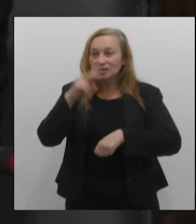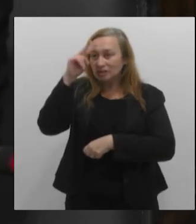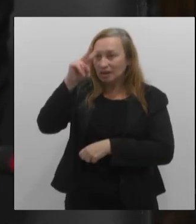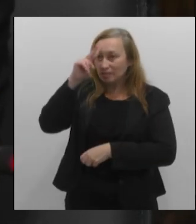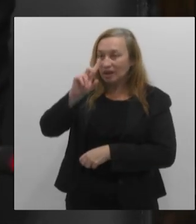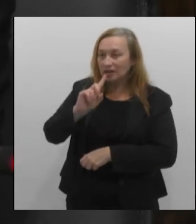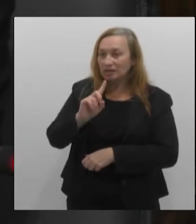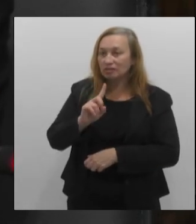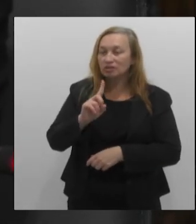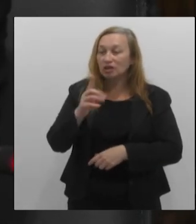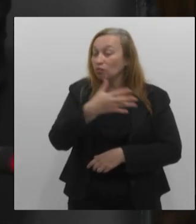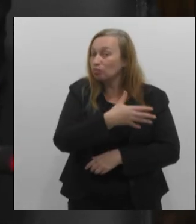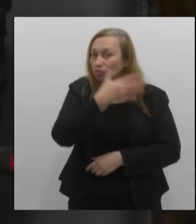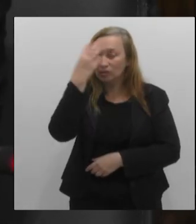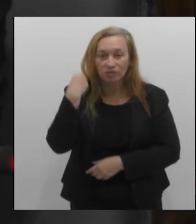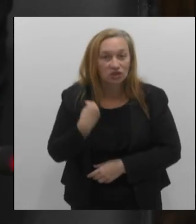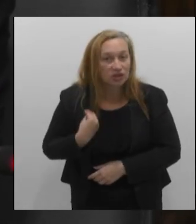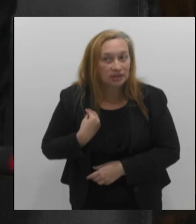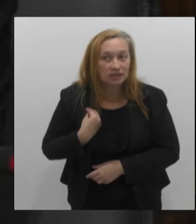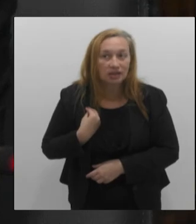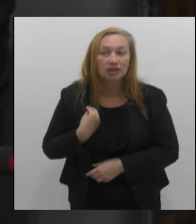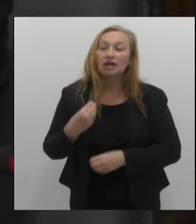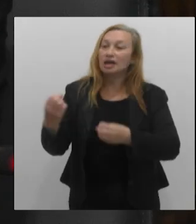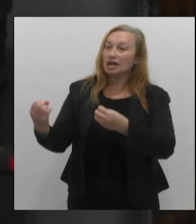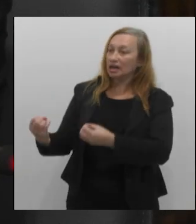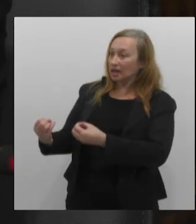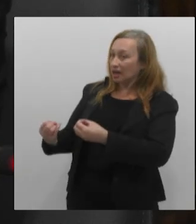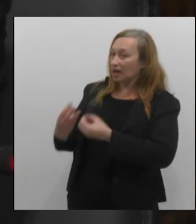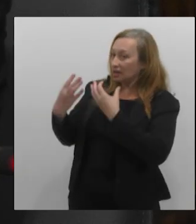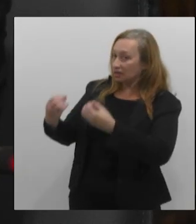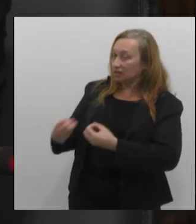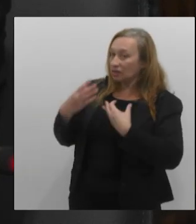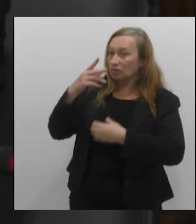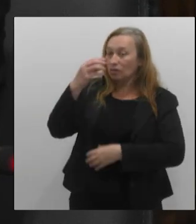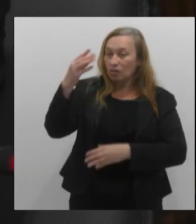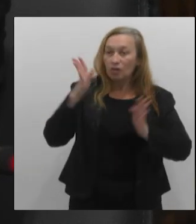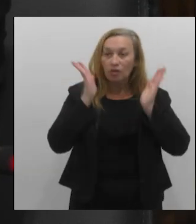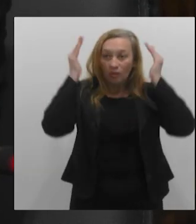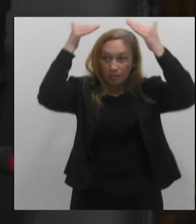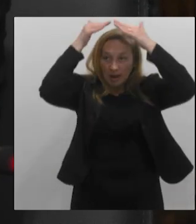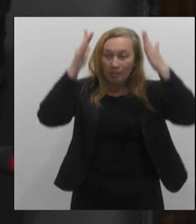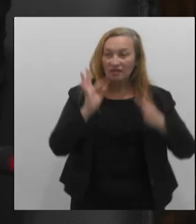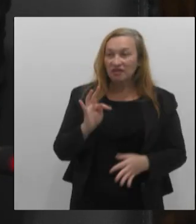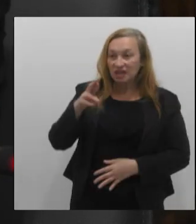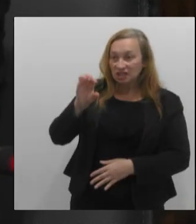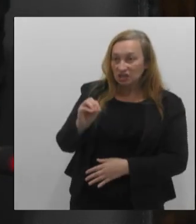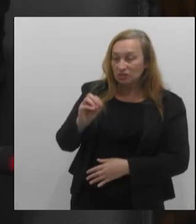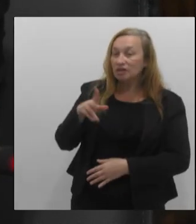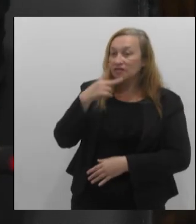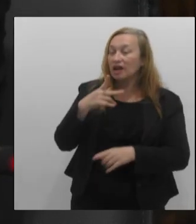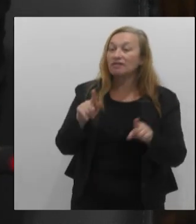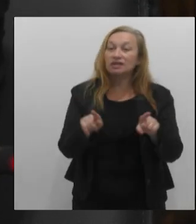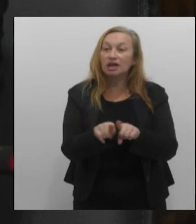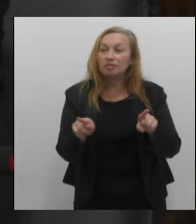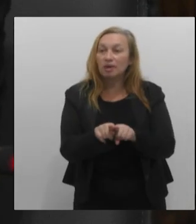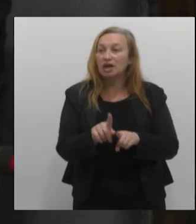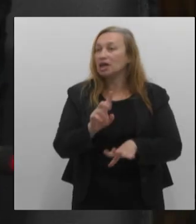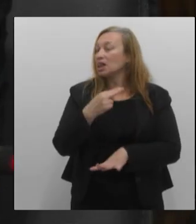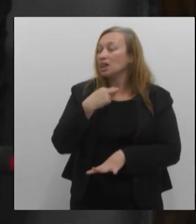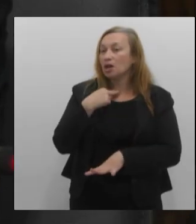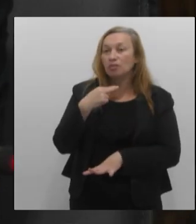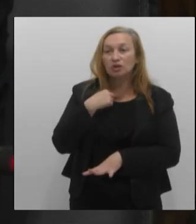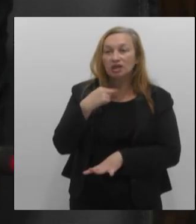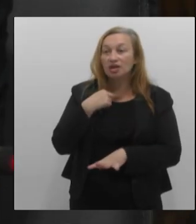ao esquecimento. Ensinou-nos o saudoso Papa Francisco, que dizia também: não